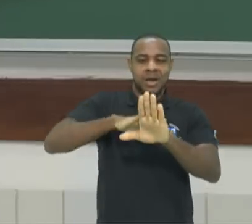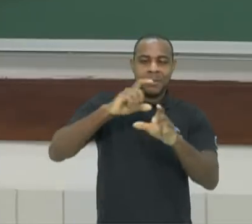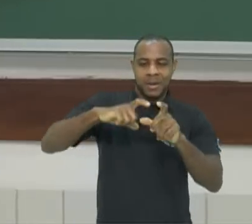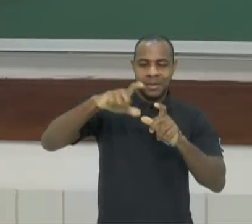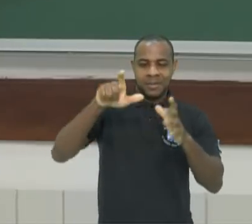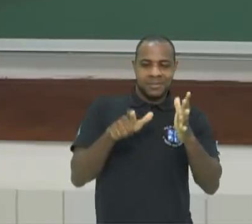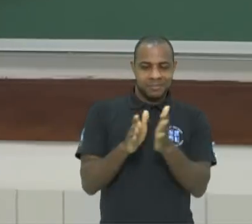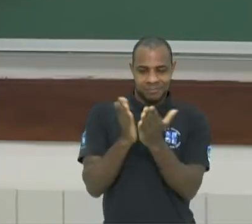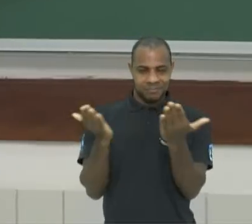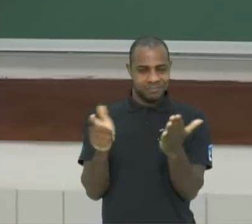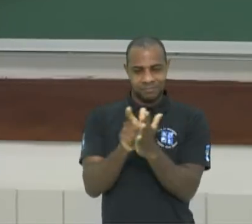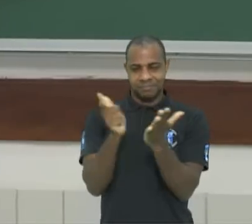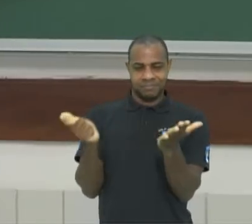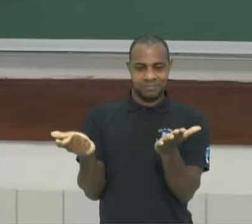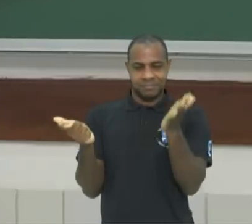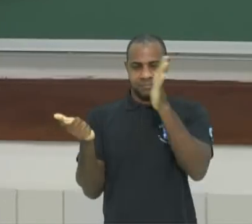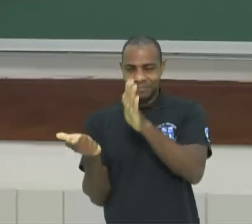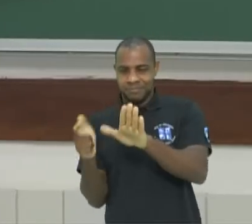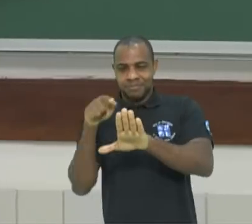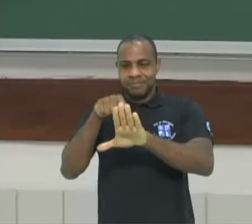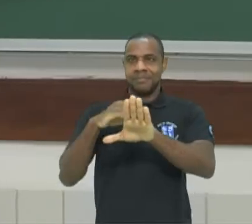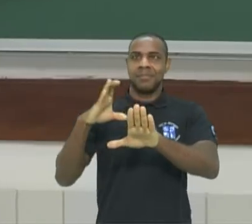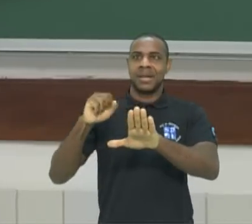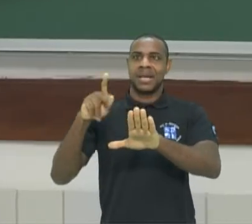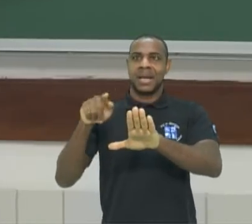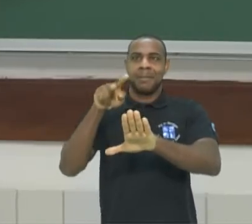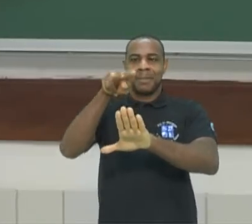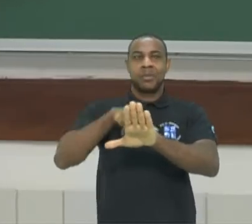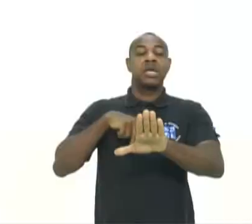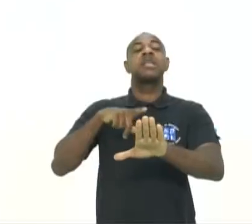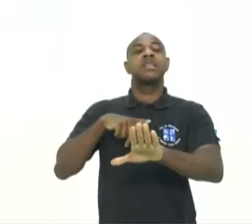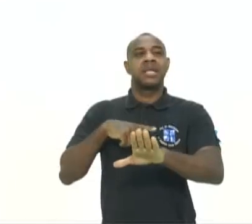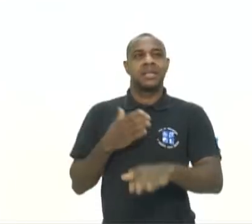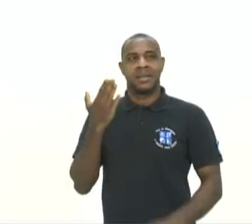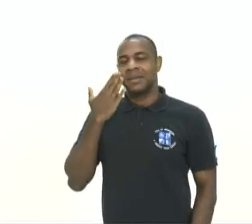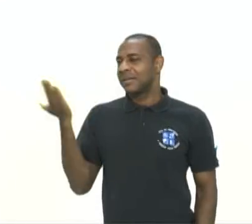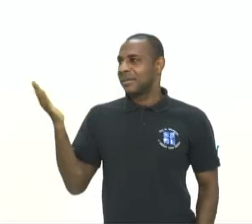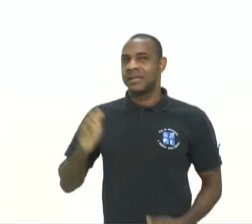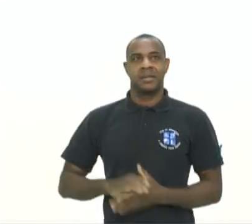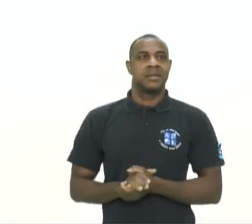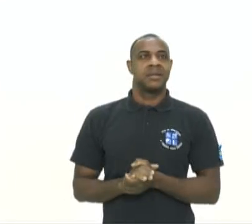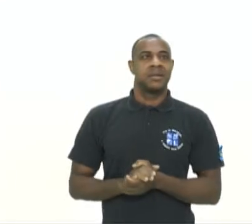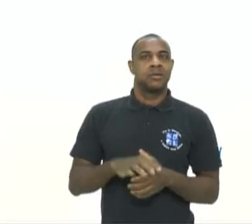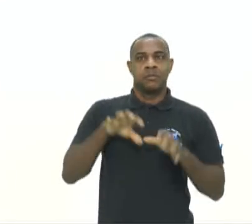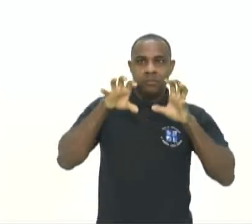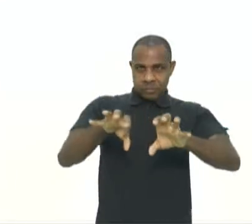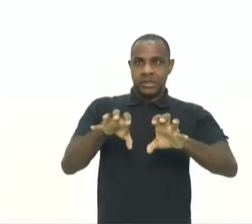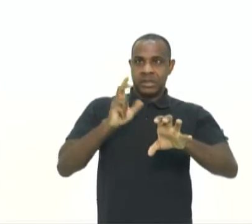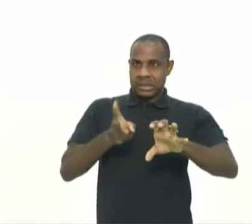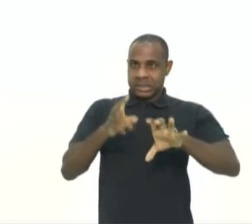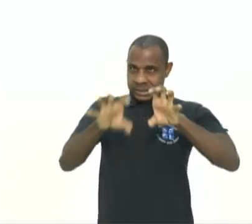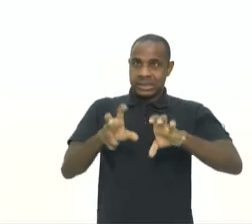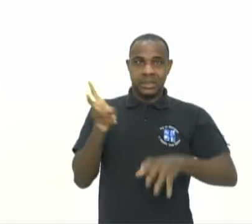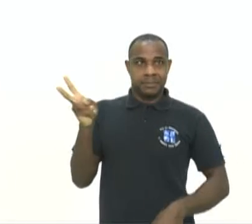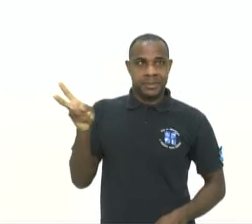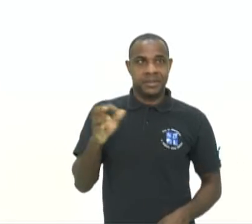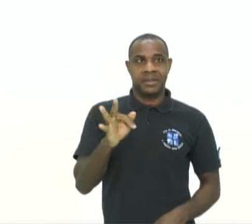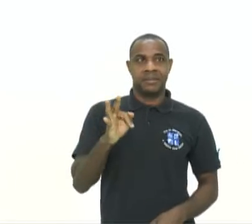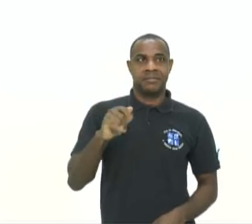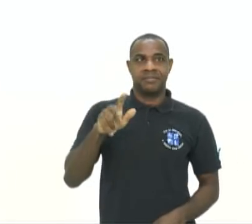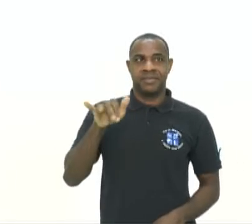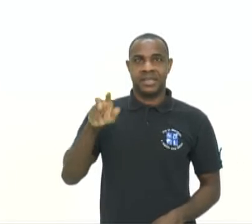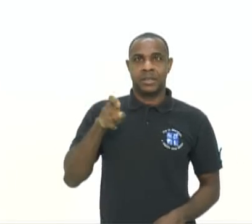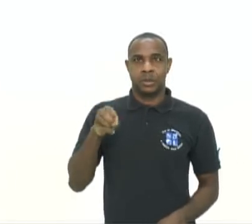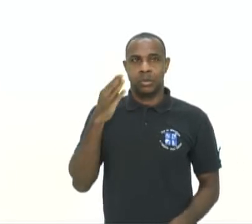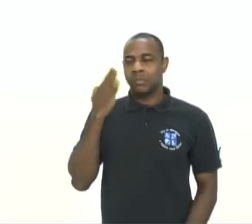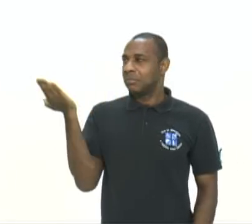jornal que não põe, ou seja, os fixos e os variáveis. Os fixos, cabeçalho, aparatos da edição, então